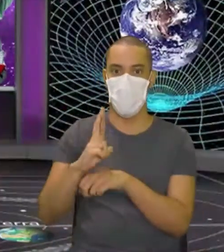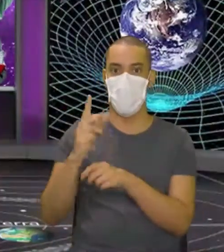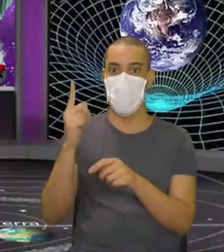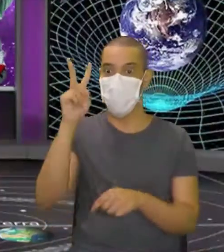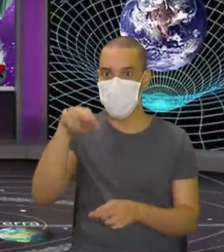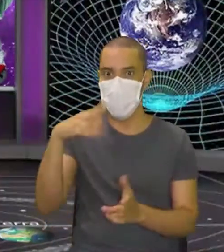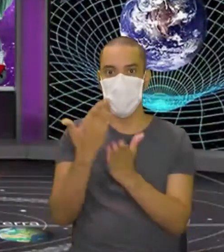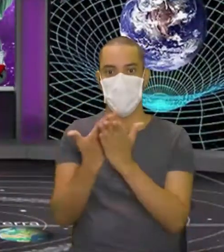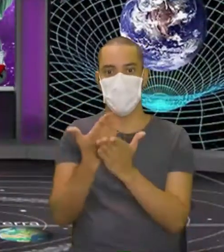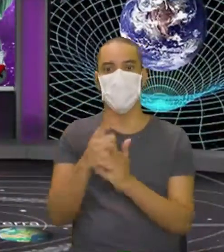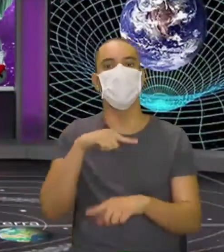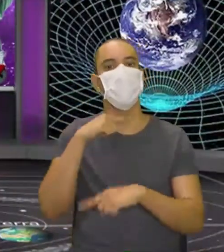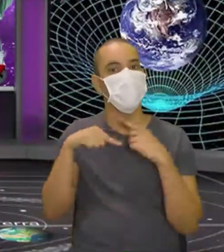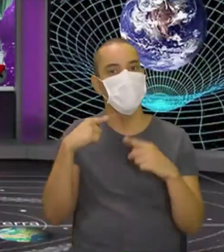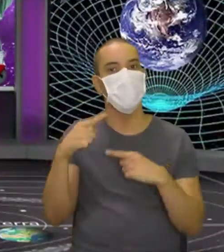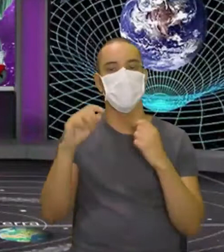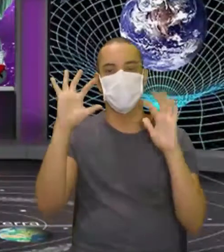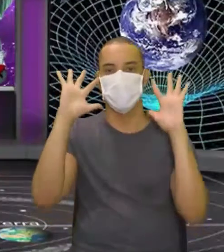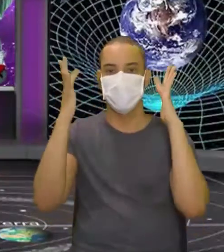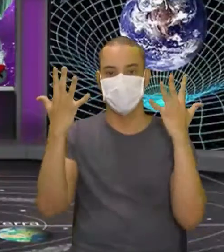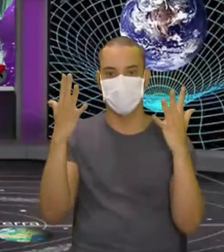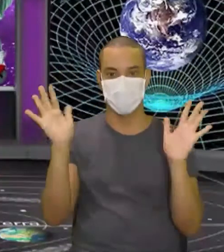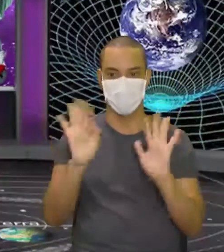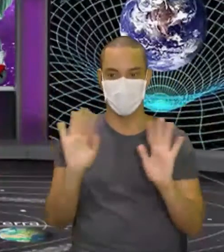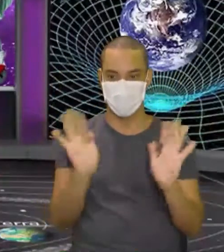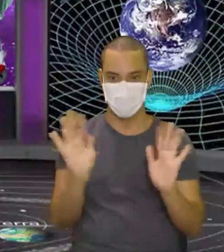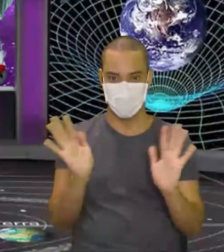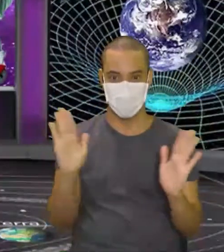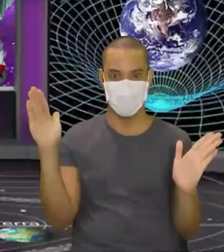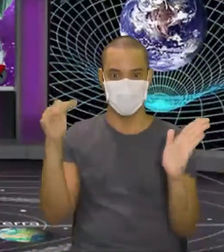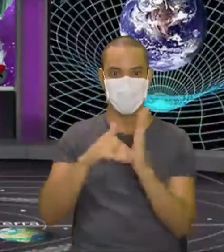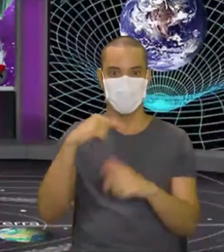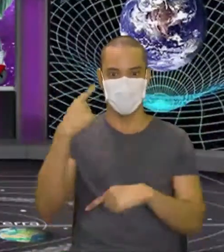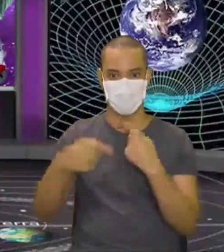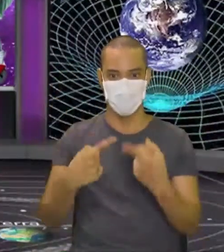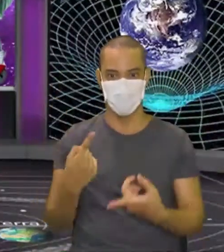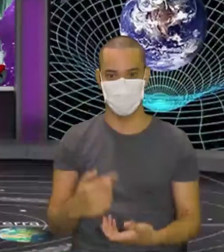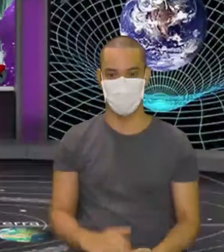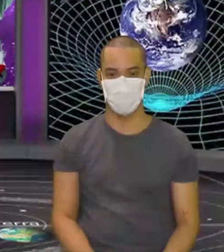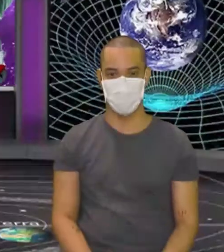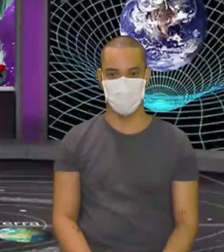Revejam a aula e vejam as suas dúvidas, tá bom? Tchau, tchau, galerinha, até a próxima!